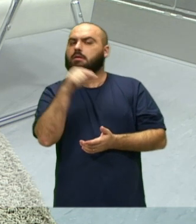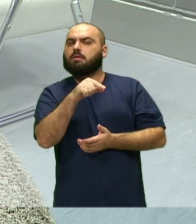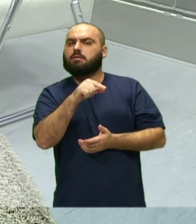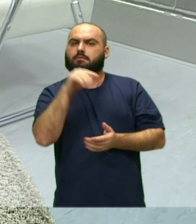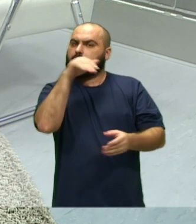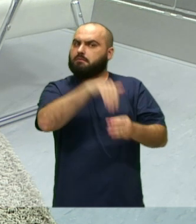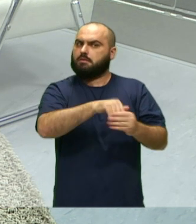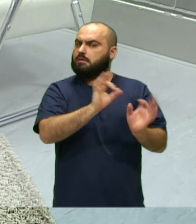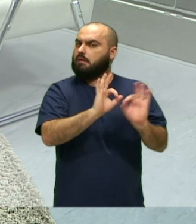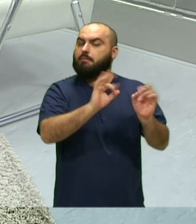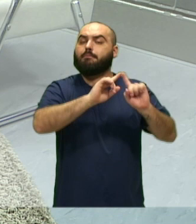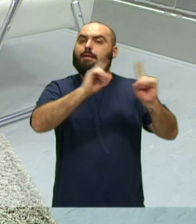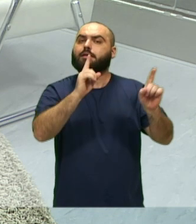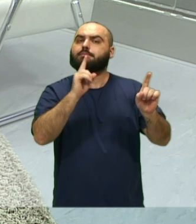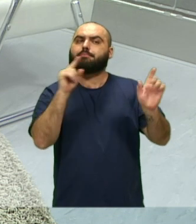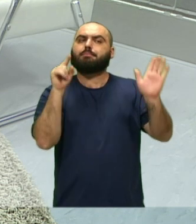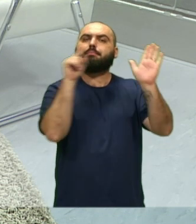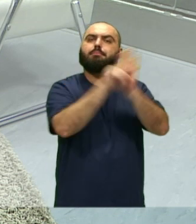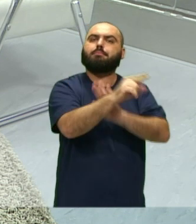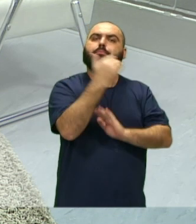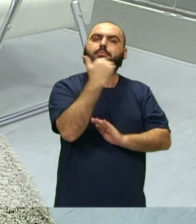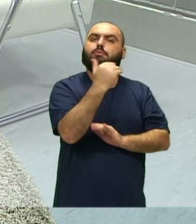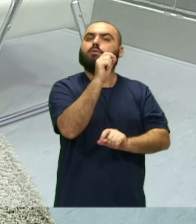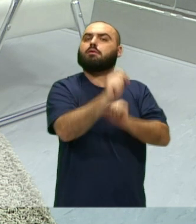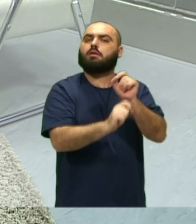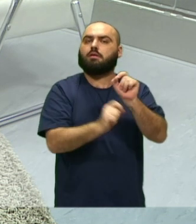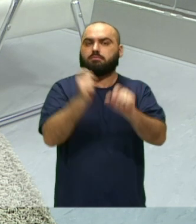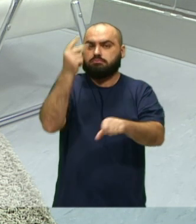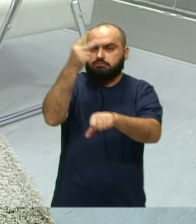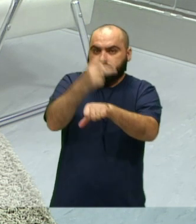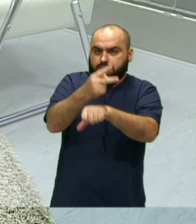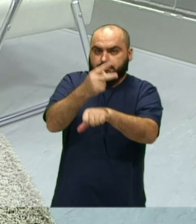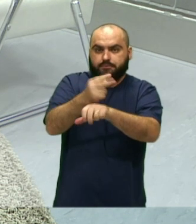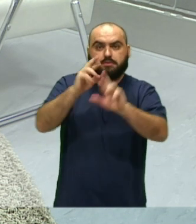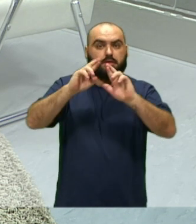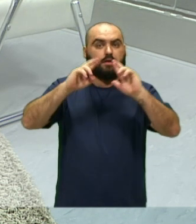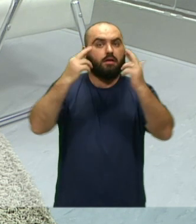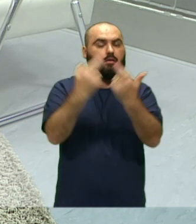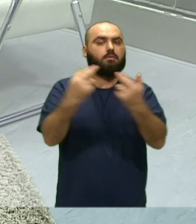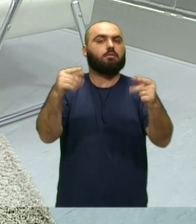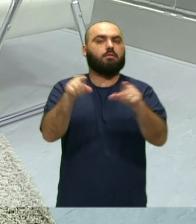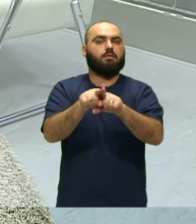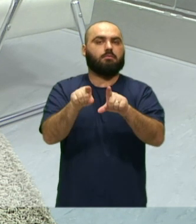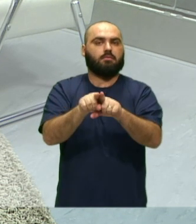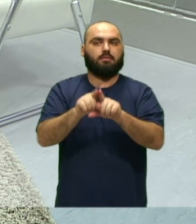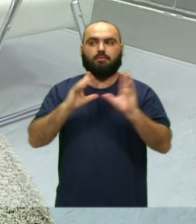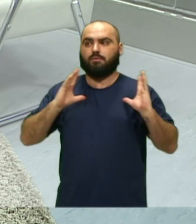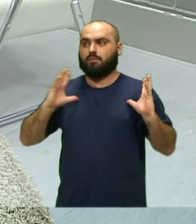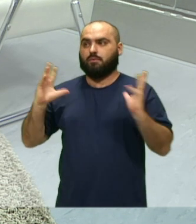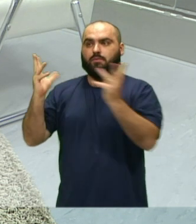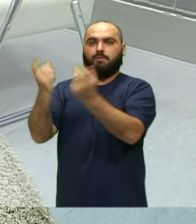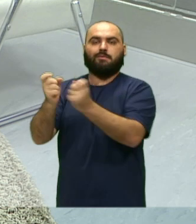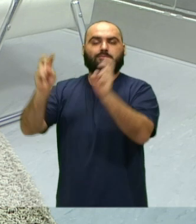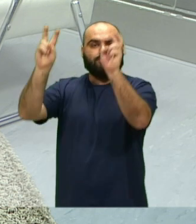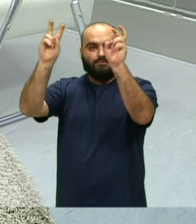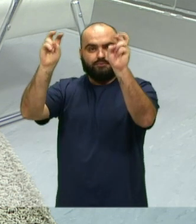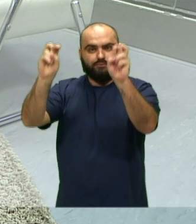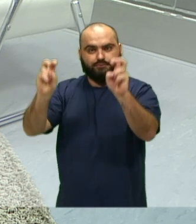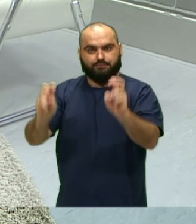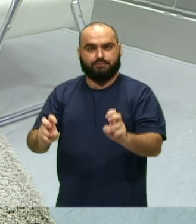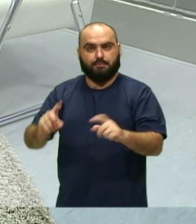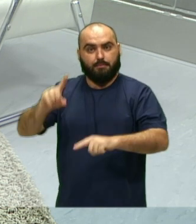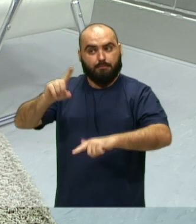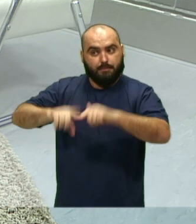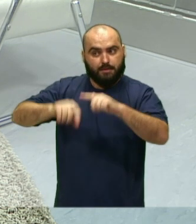Executivo a respeito de gravações e de reuniões também, e também toda a repercussão de